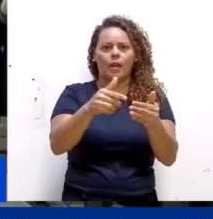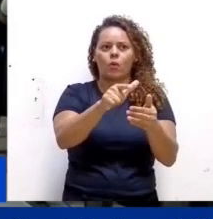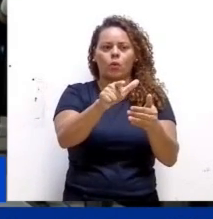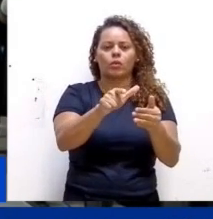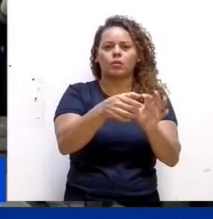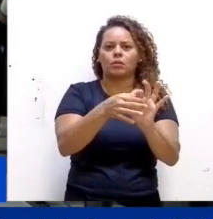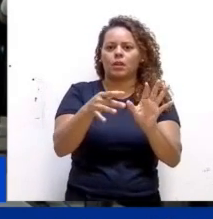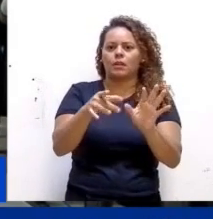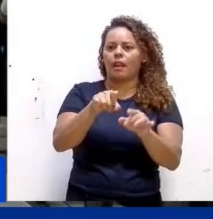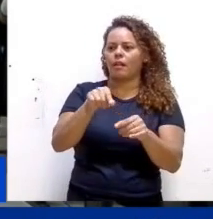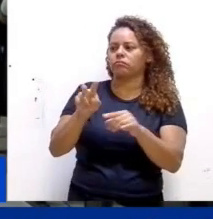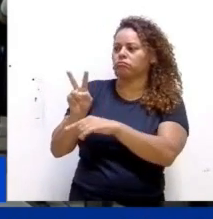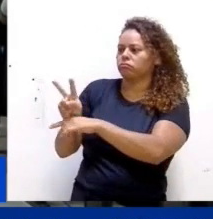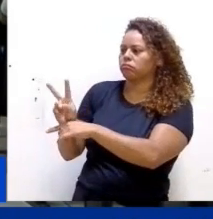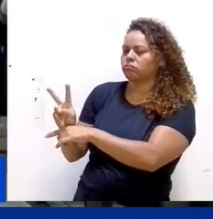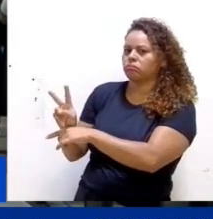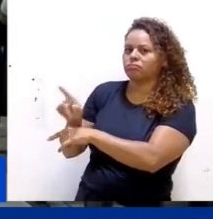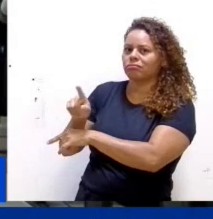sociedade.